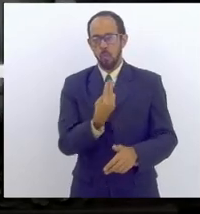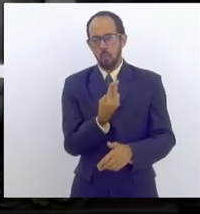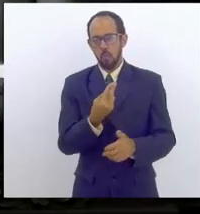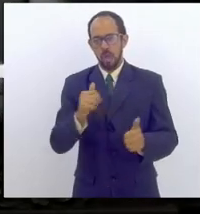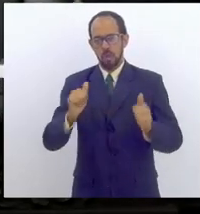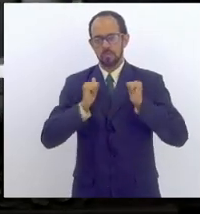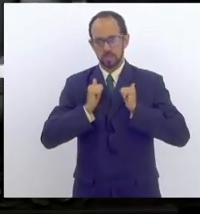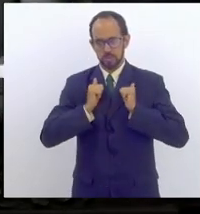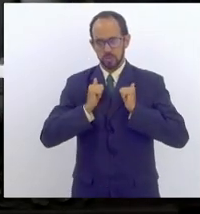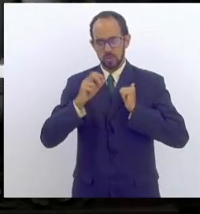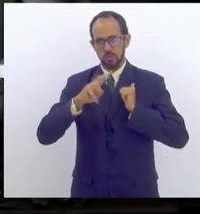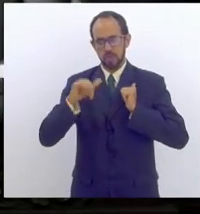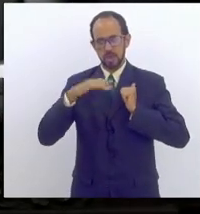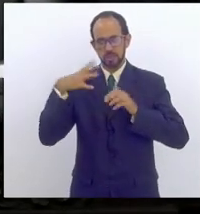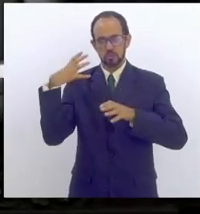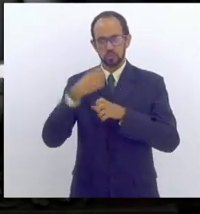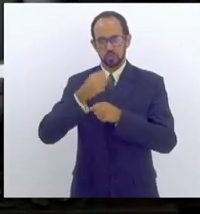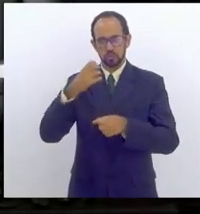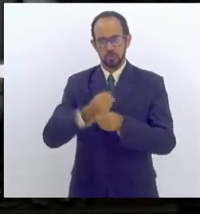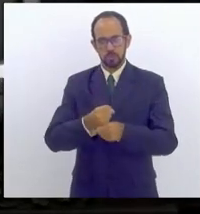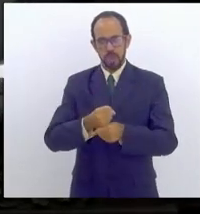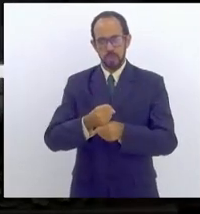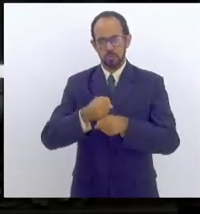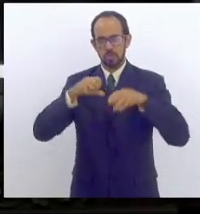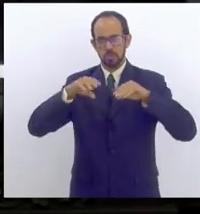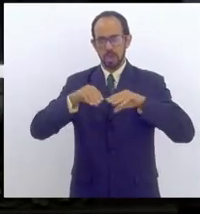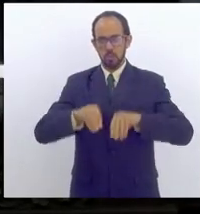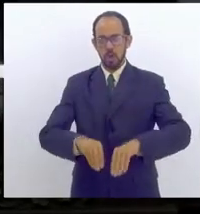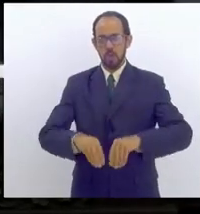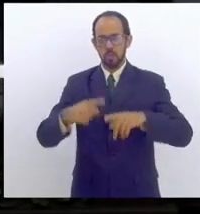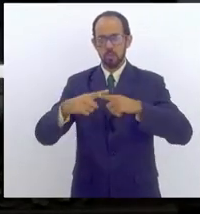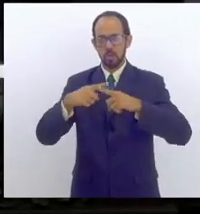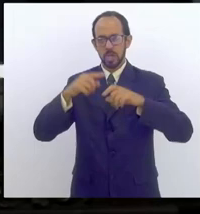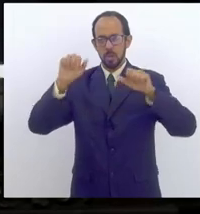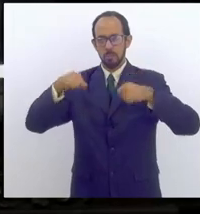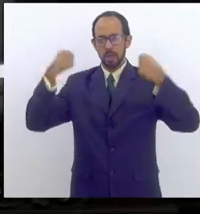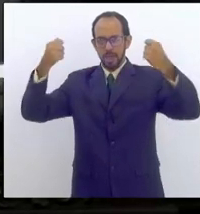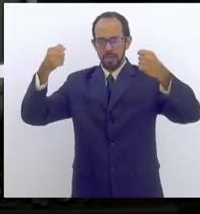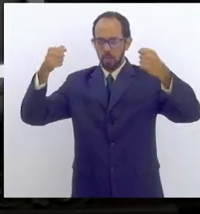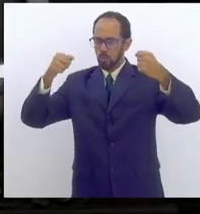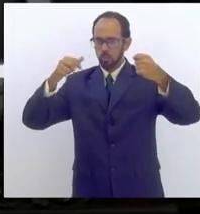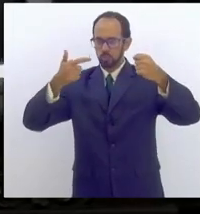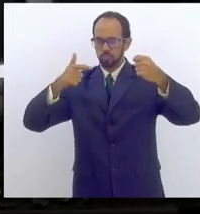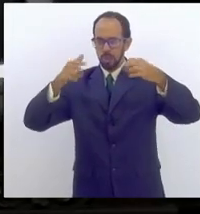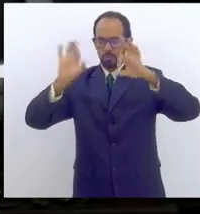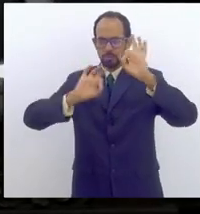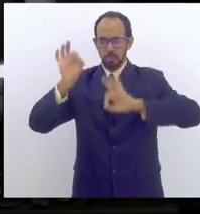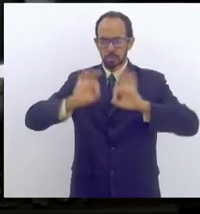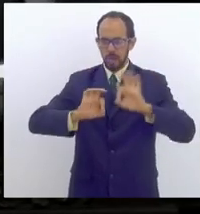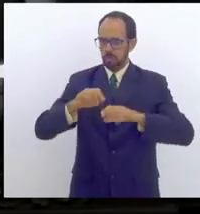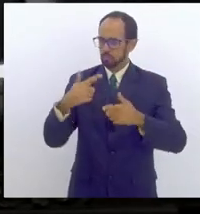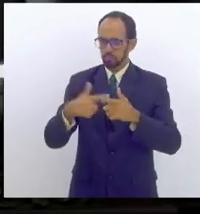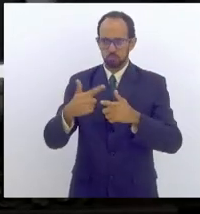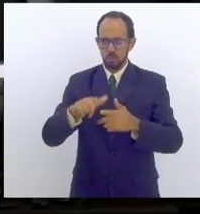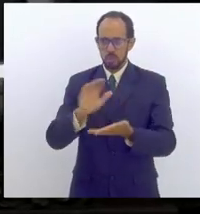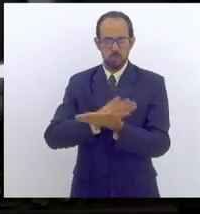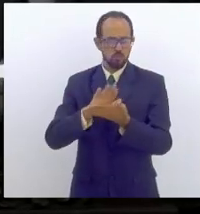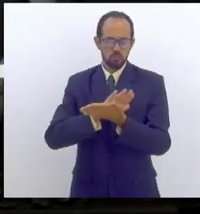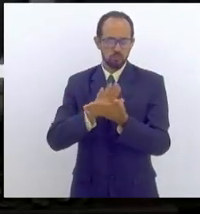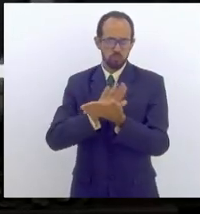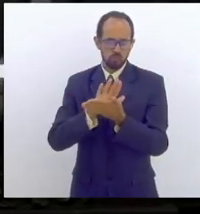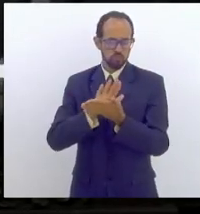ser computado manualmente porque o painel não está preparado, não tem problema nenhum. É normal